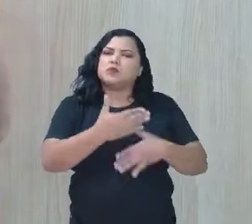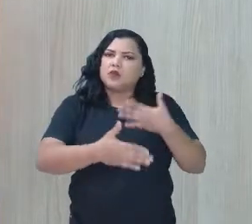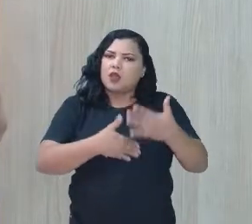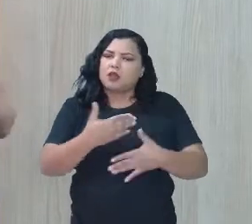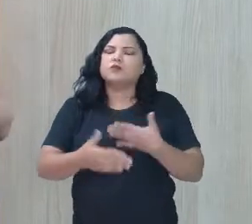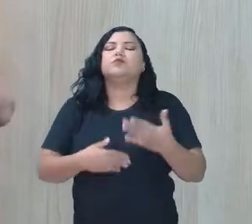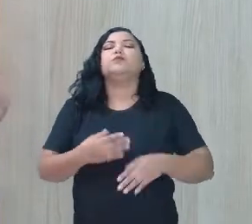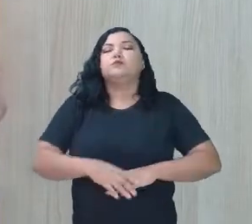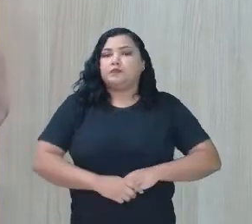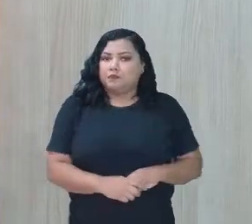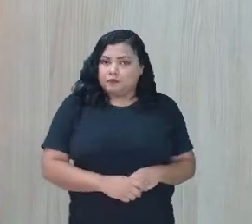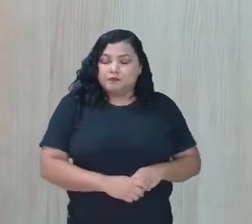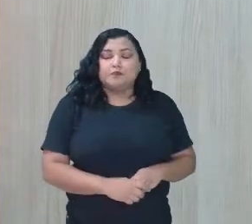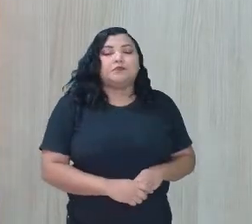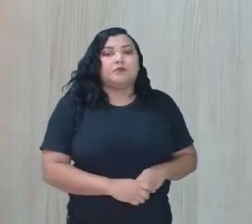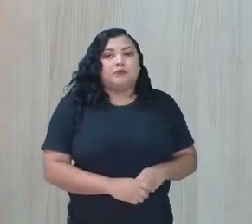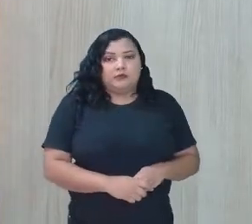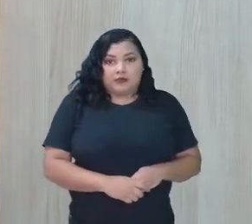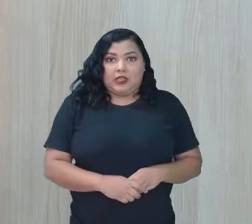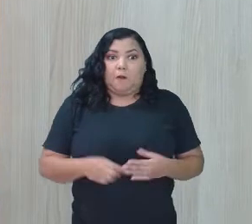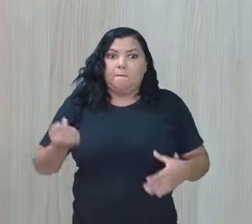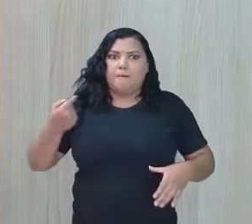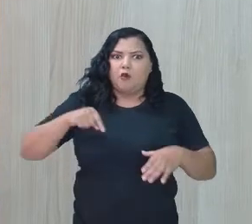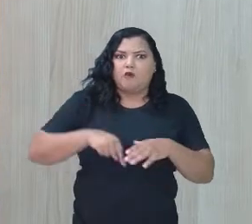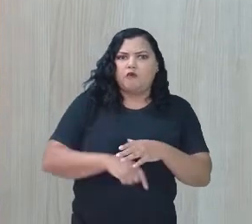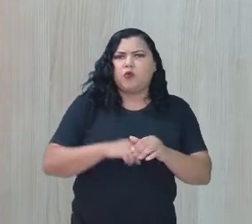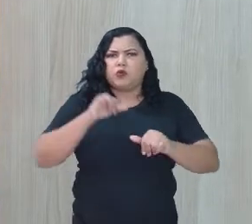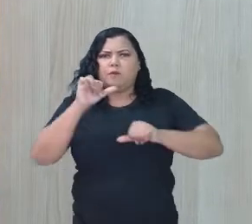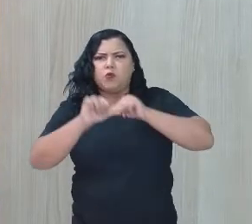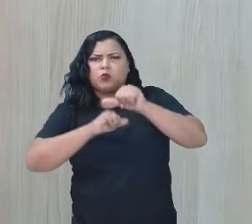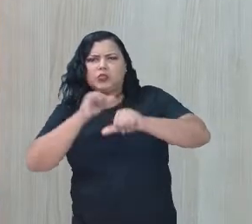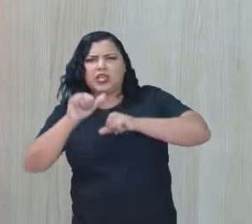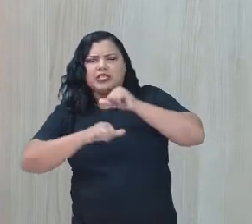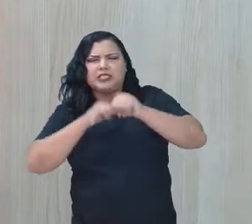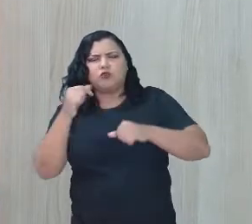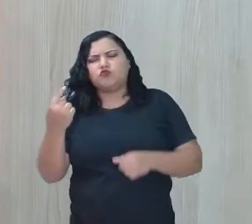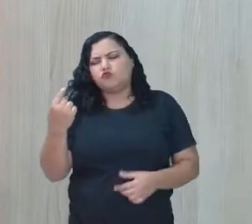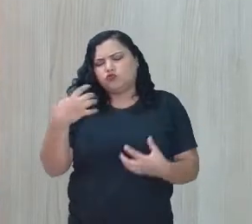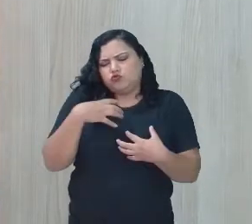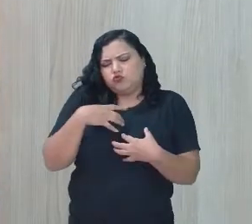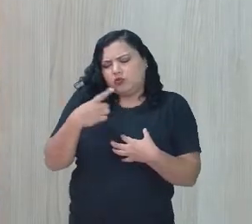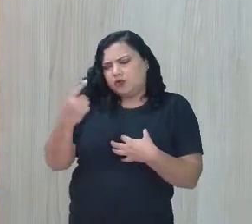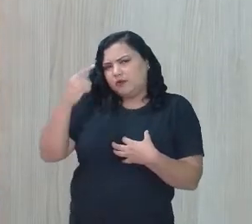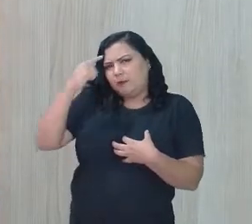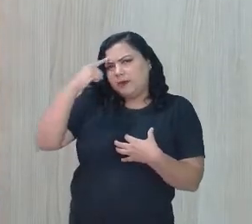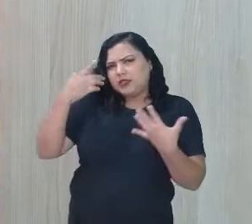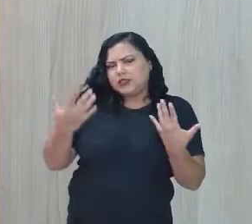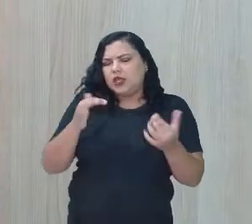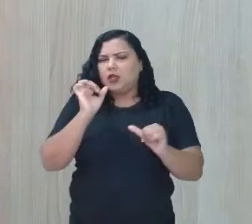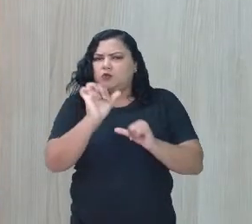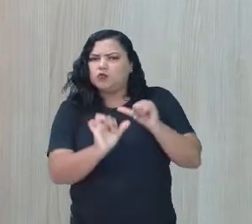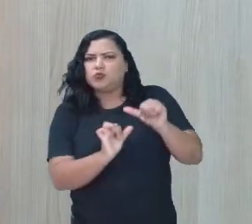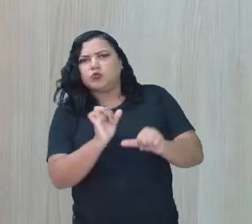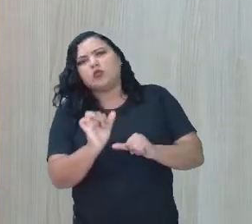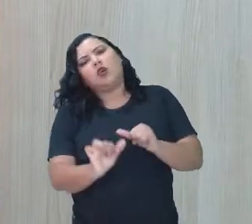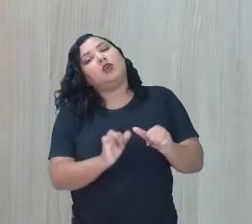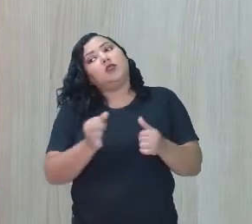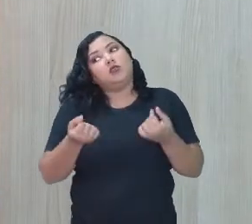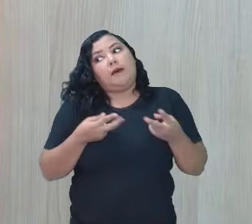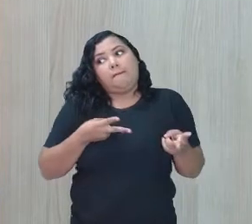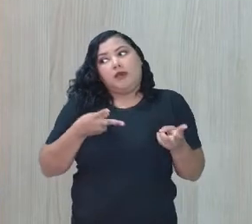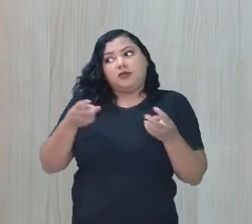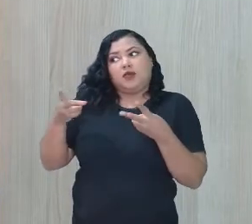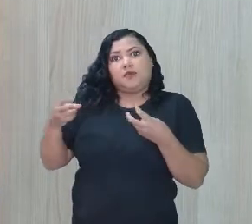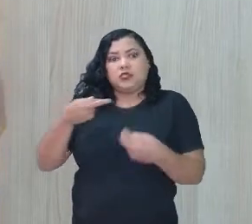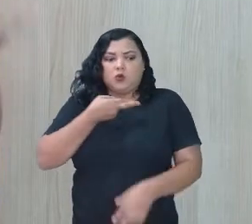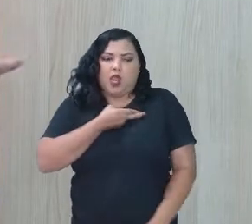um processo bastante intenso, né? de modificações nas artes, na forma de pensamento, mudanças na forma de olhar